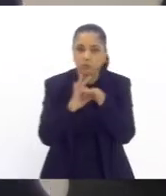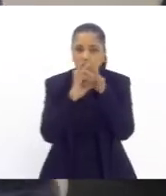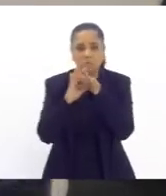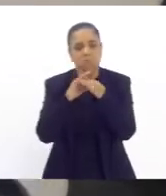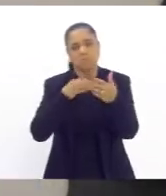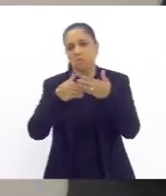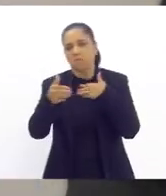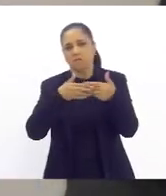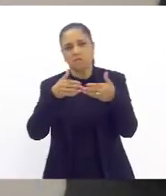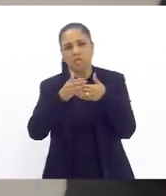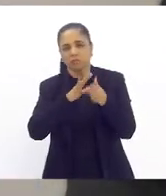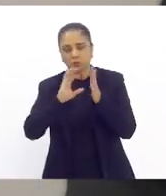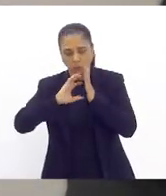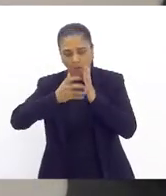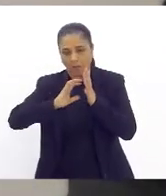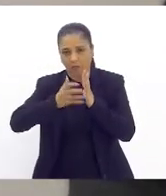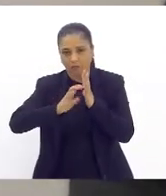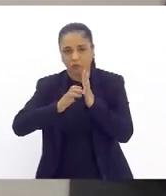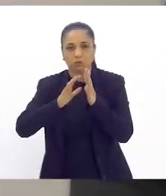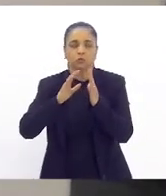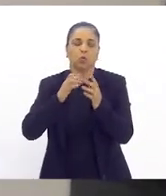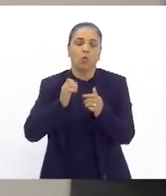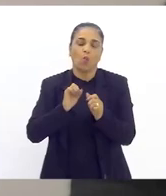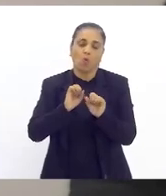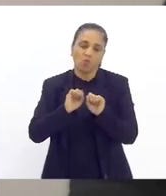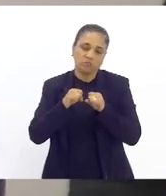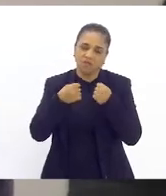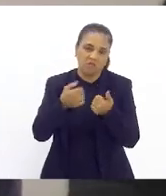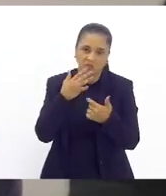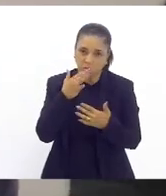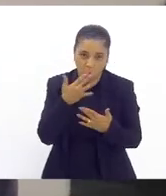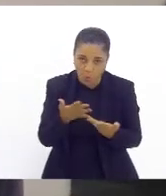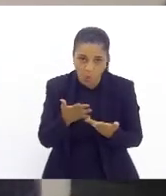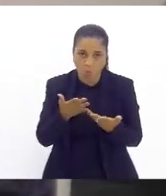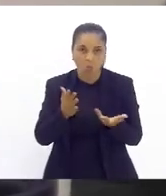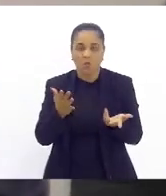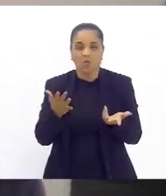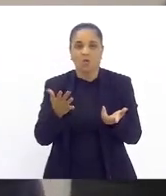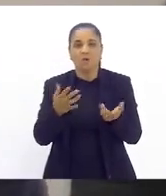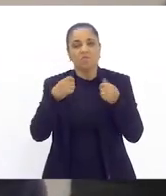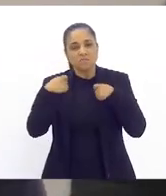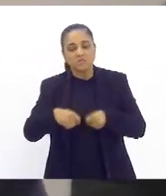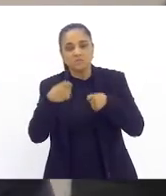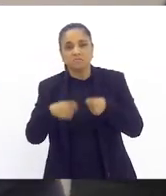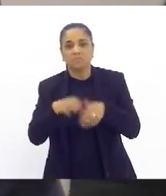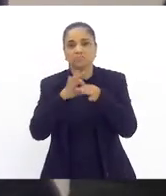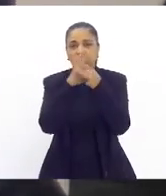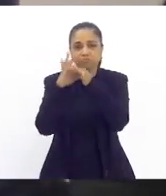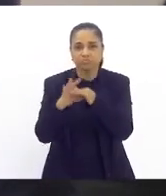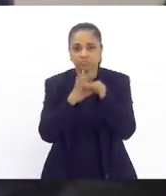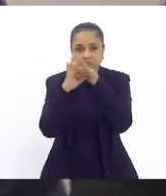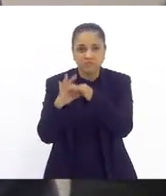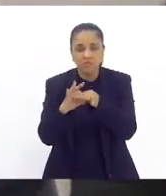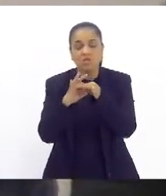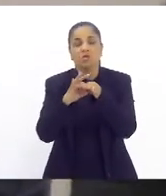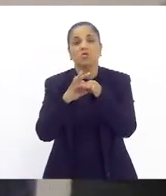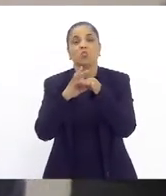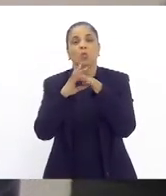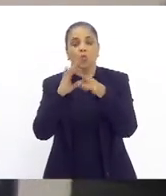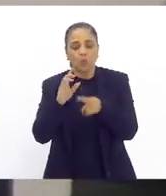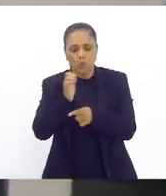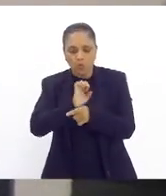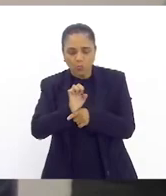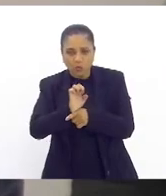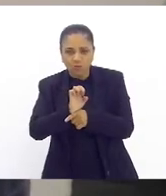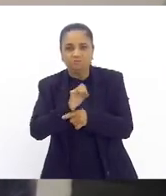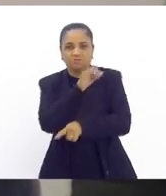Independente de qual a cor que você defende o importante hoje a gente se unir porque nós precisamos que o Rio de Janeiro volte a